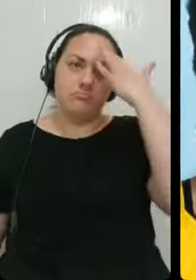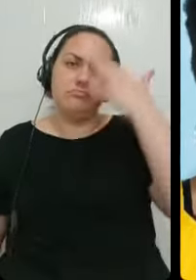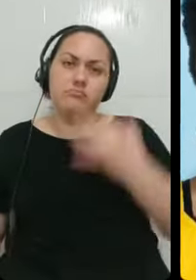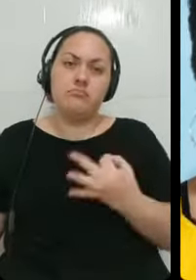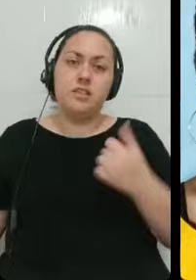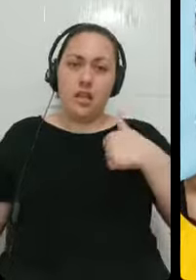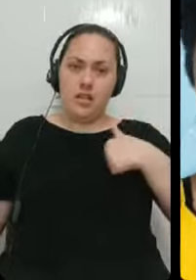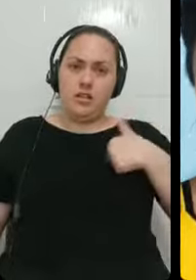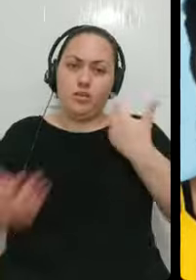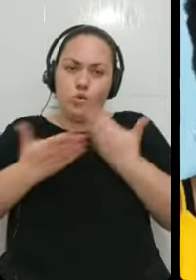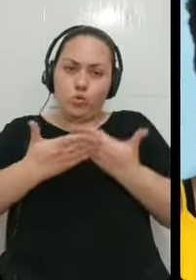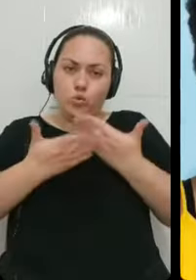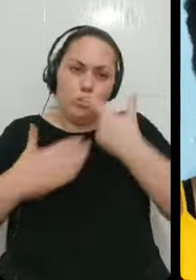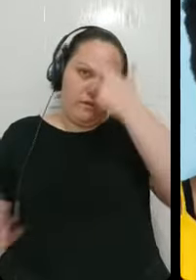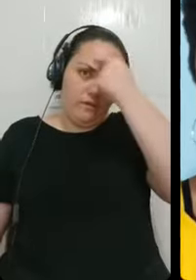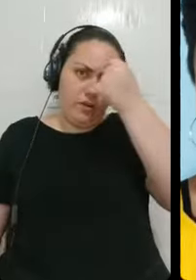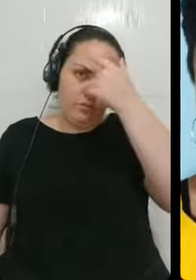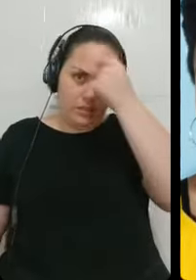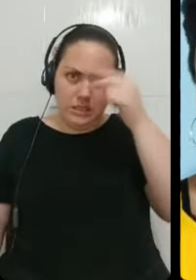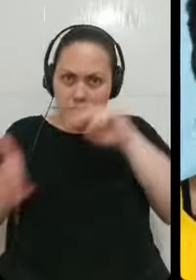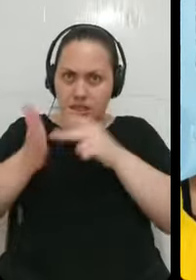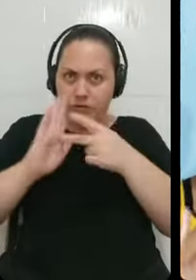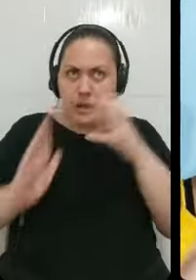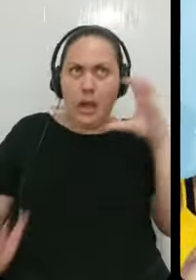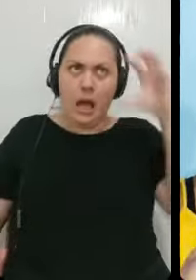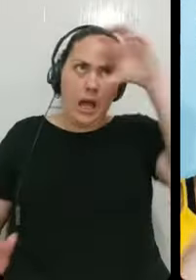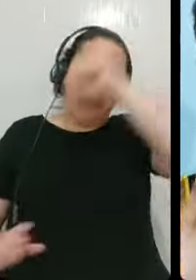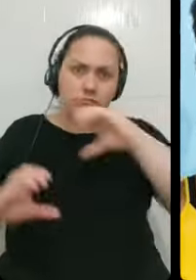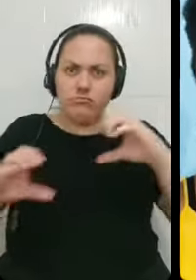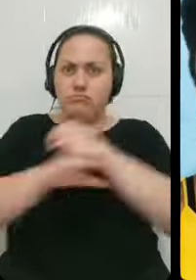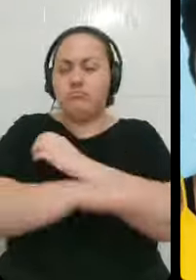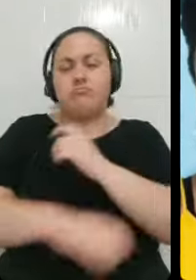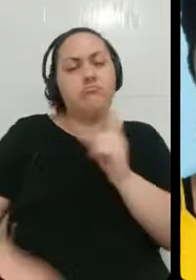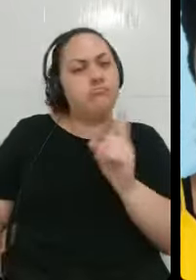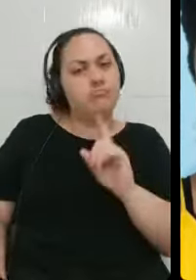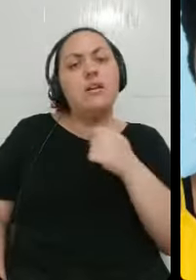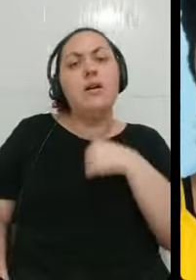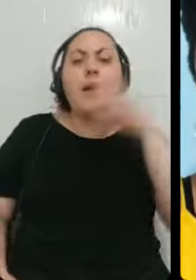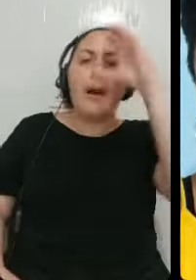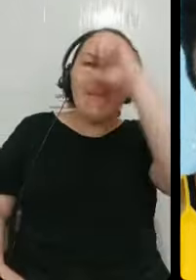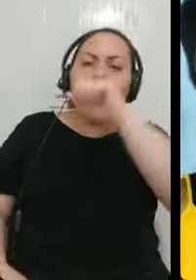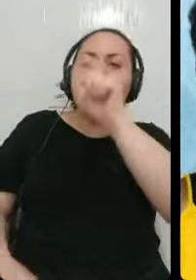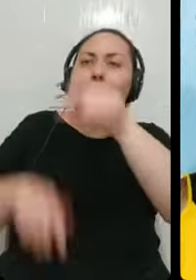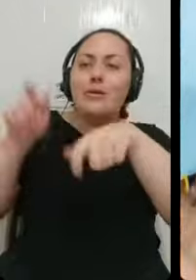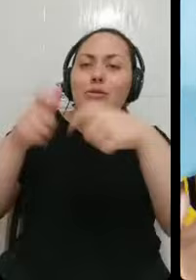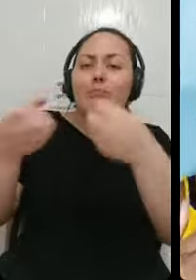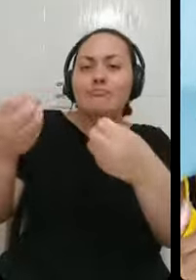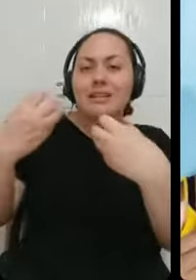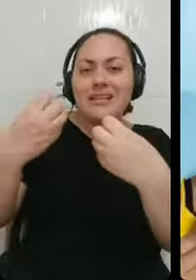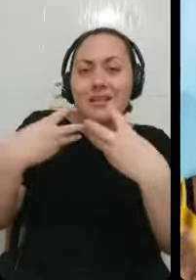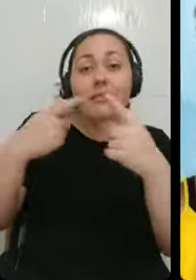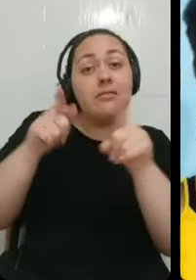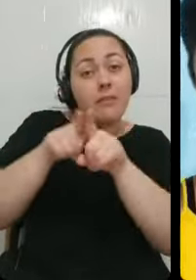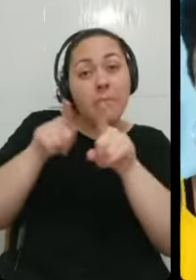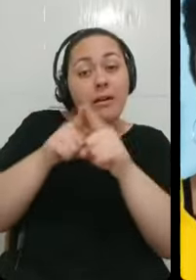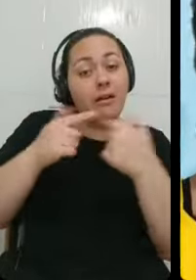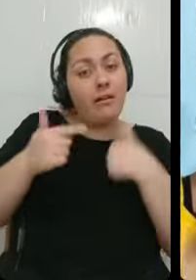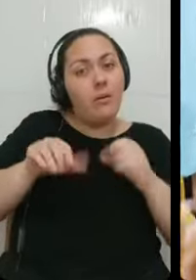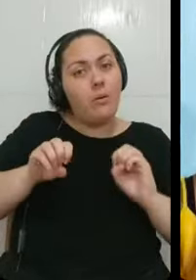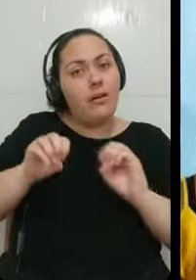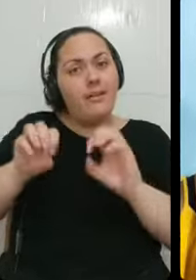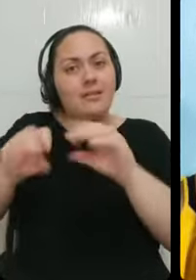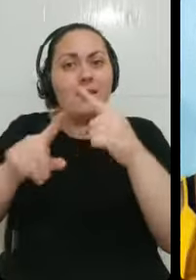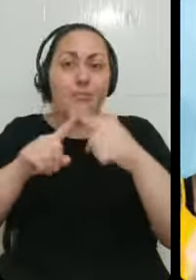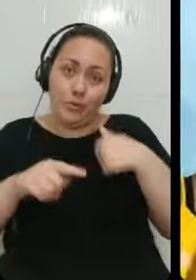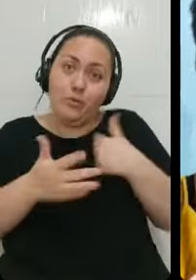tudo, porque tu aprende muito com as outras pessoas, e que tu também tem muito a ensinar com as outras pessoas, por tu estar no ensino superior e tu